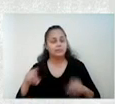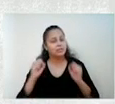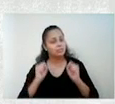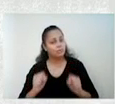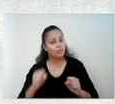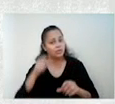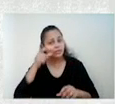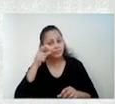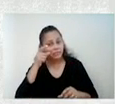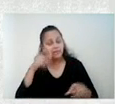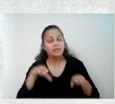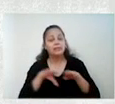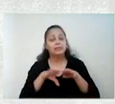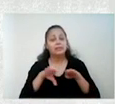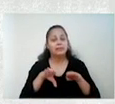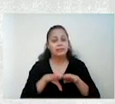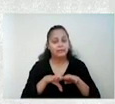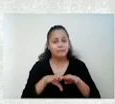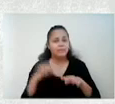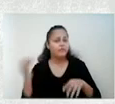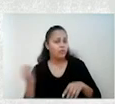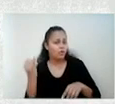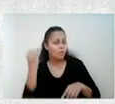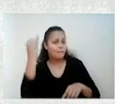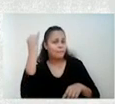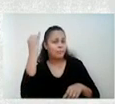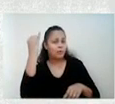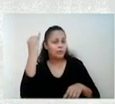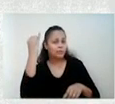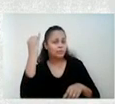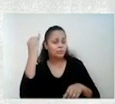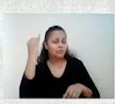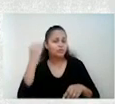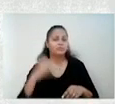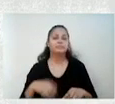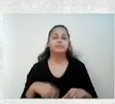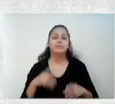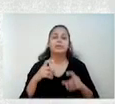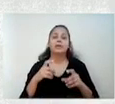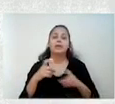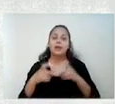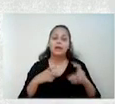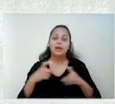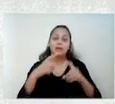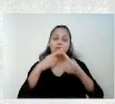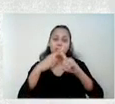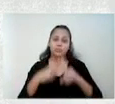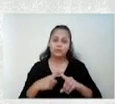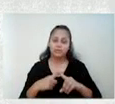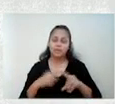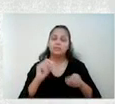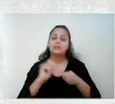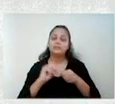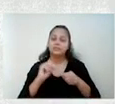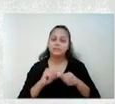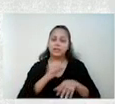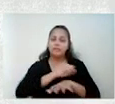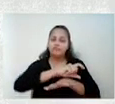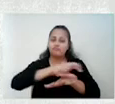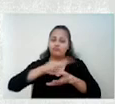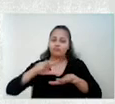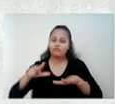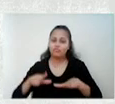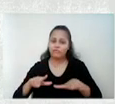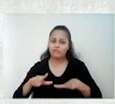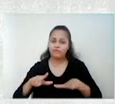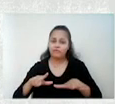ver aqui, ela também foi um fator muito importante. Né? As cruzadas, elas provocaram